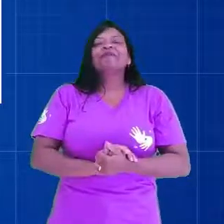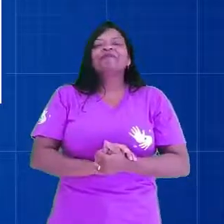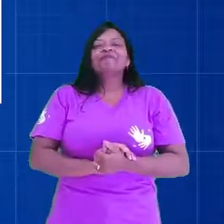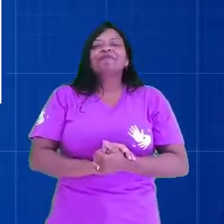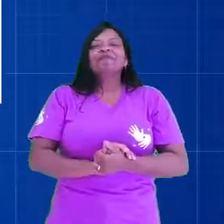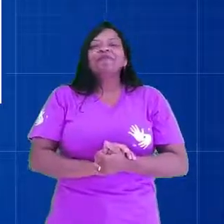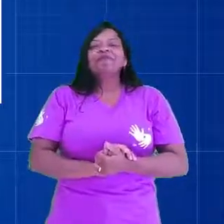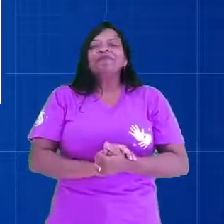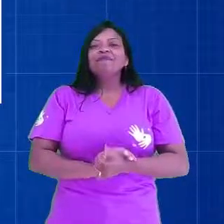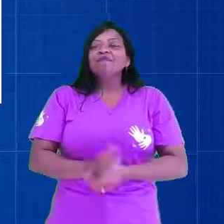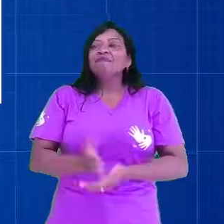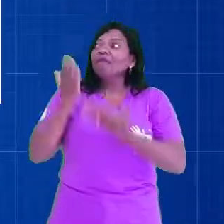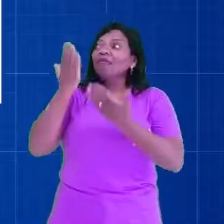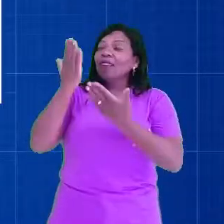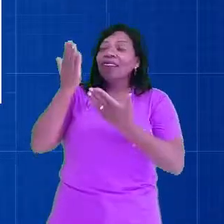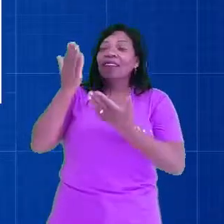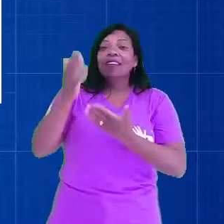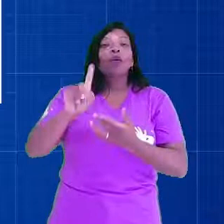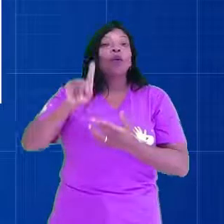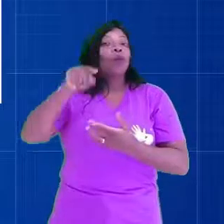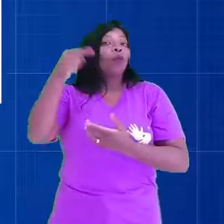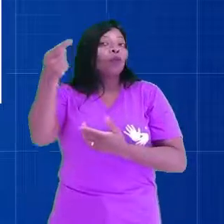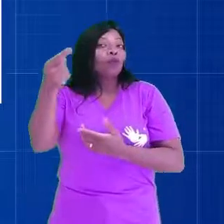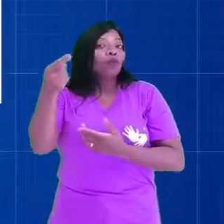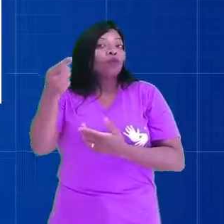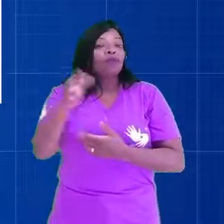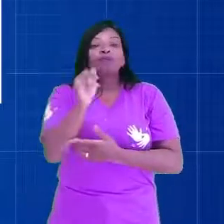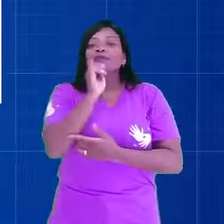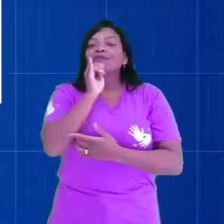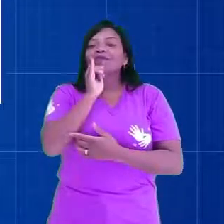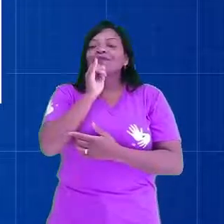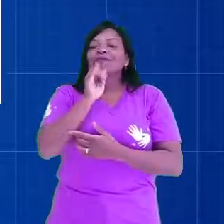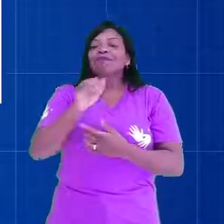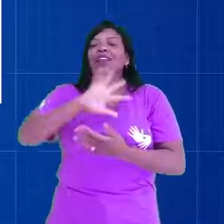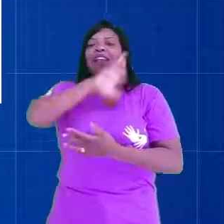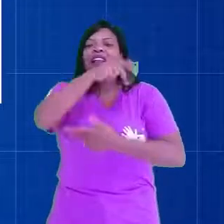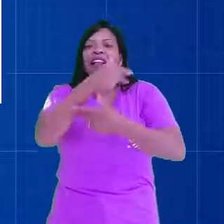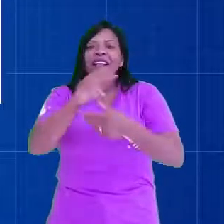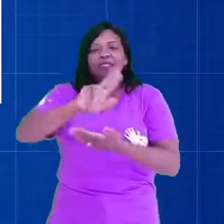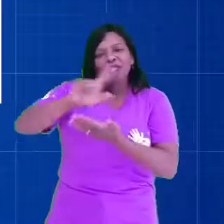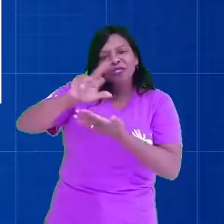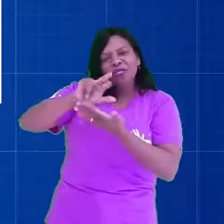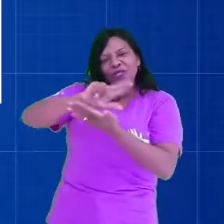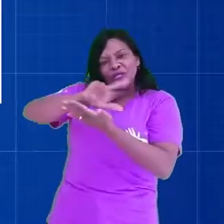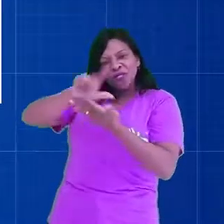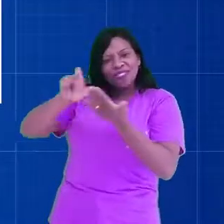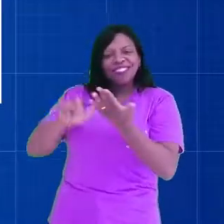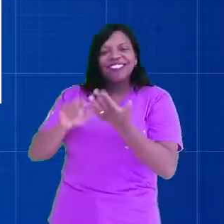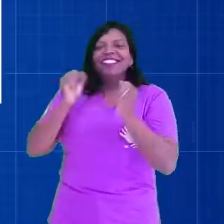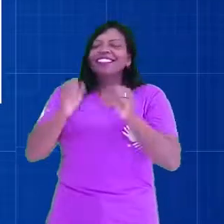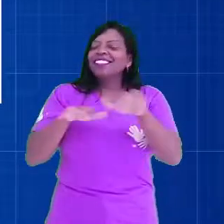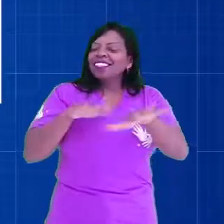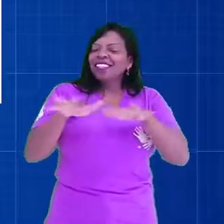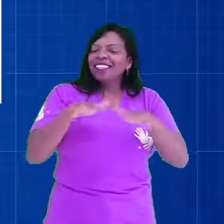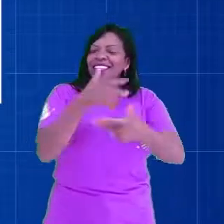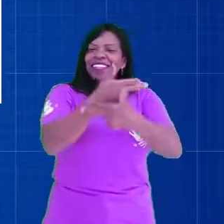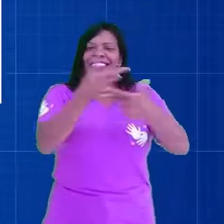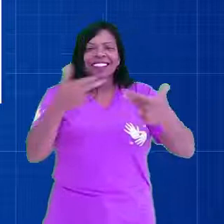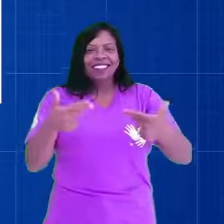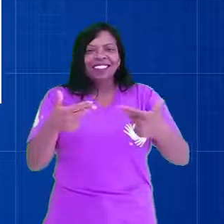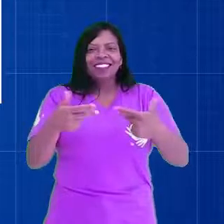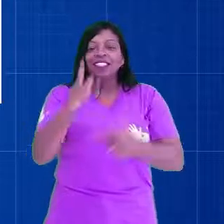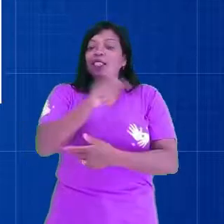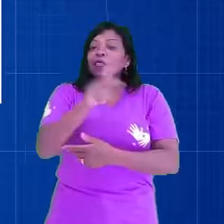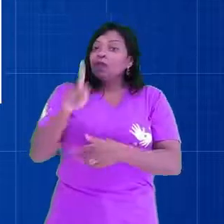lá do bicho maluco, gente. Aqui dá para fazer vários movimentos. Verifiquem ali com o professor